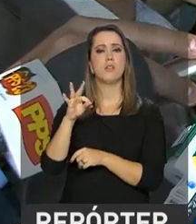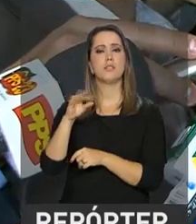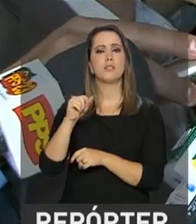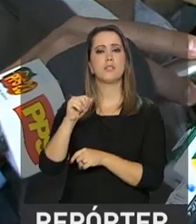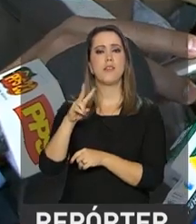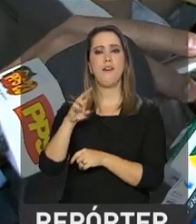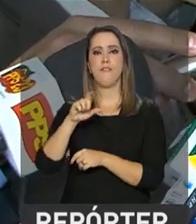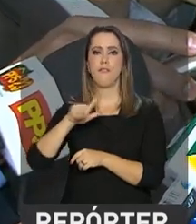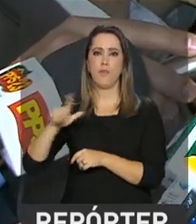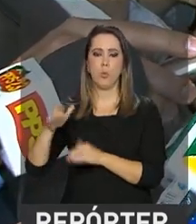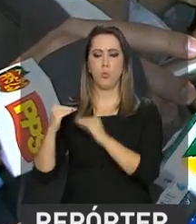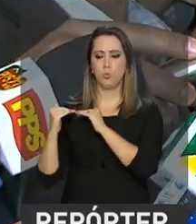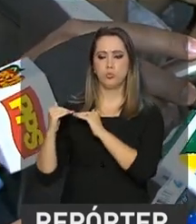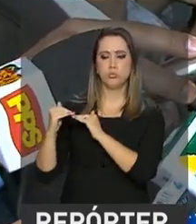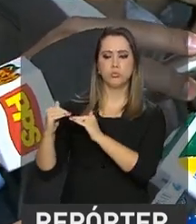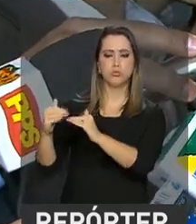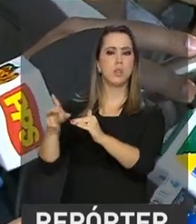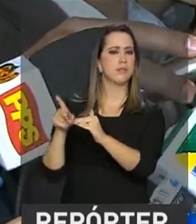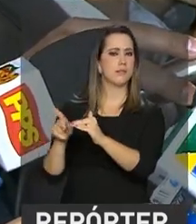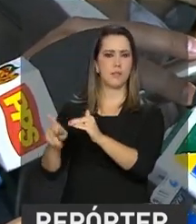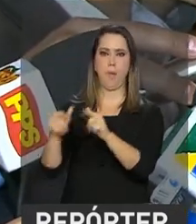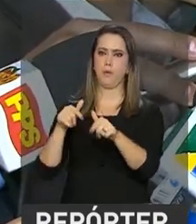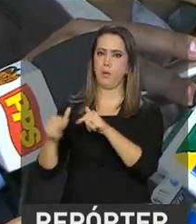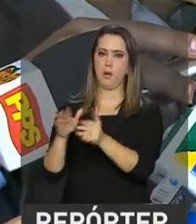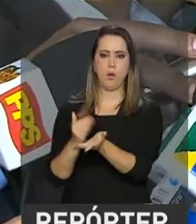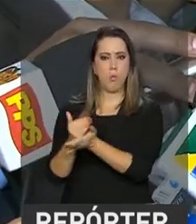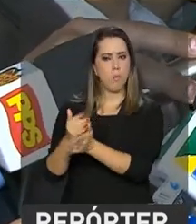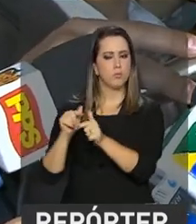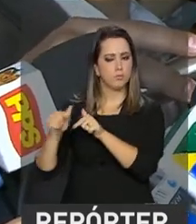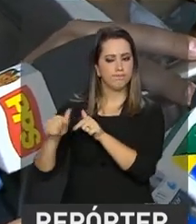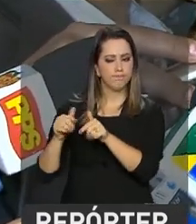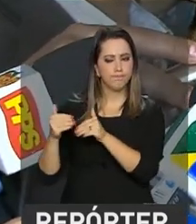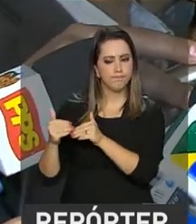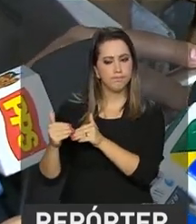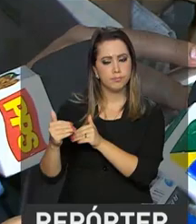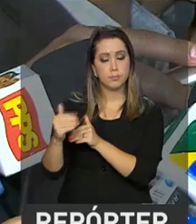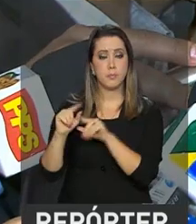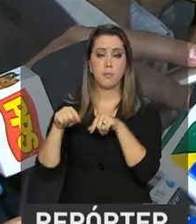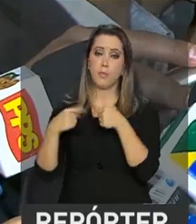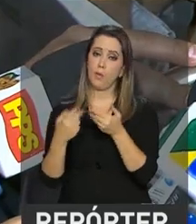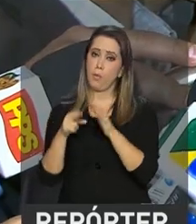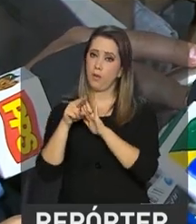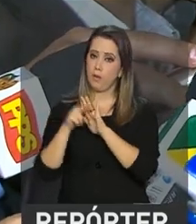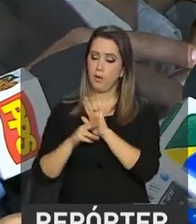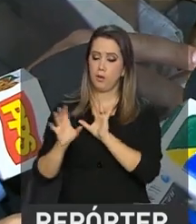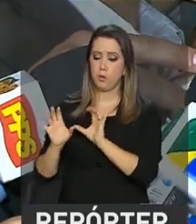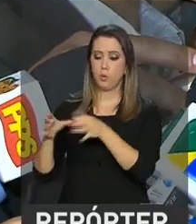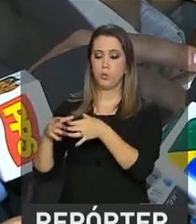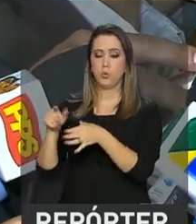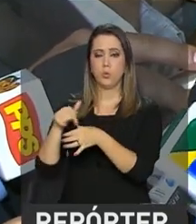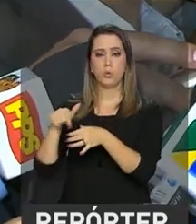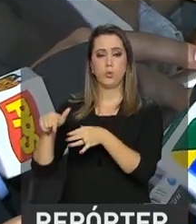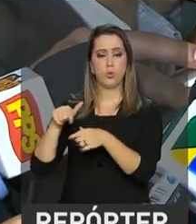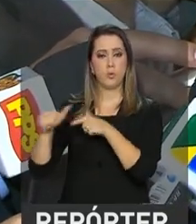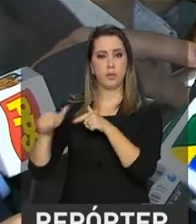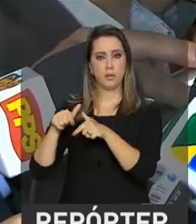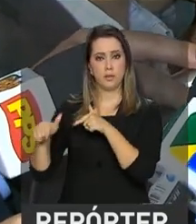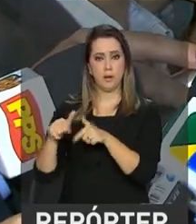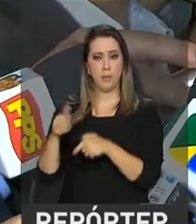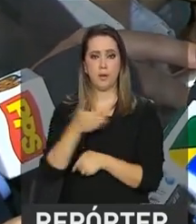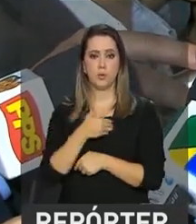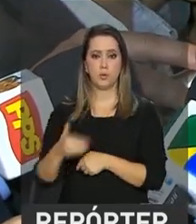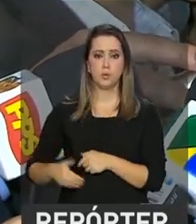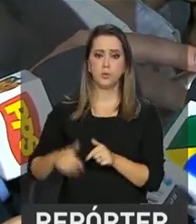do emprego. E as estatísticas mostram que, em regra, quem está no serviço público contribui